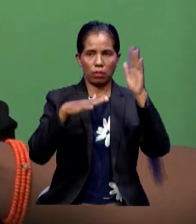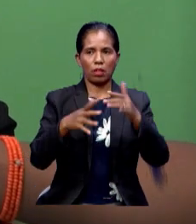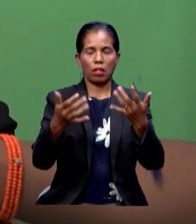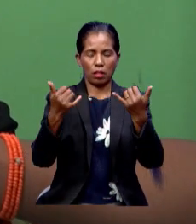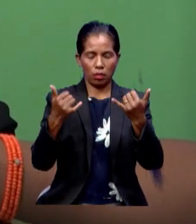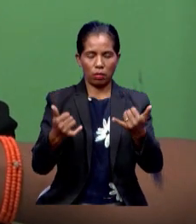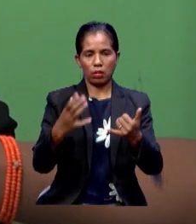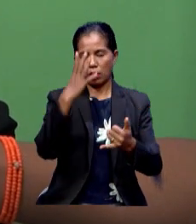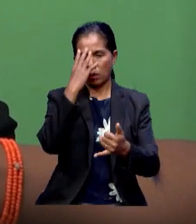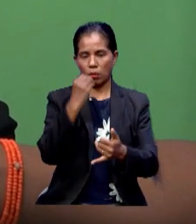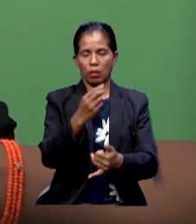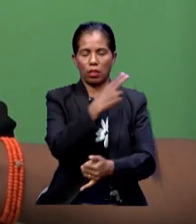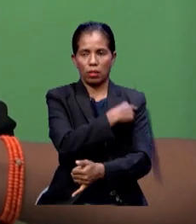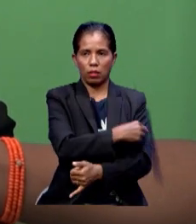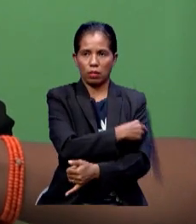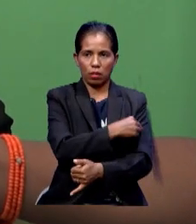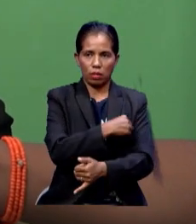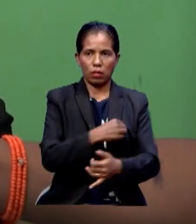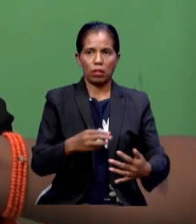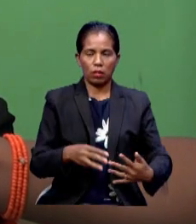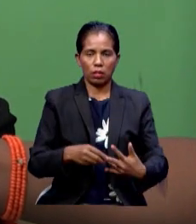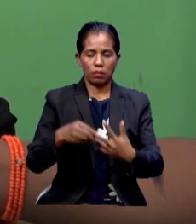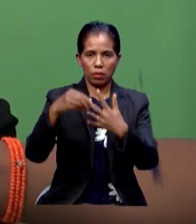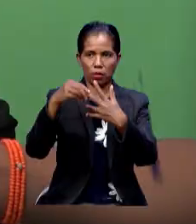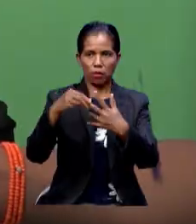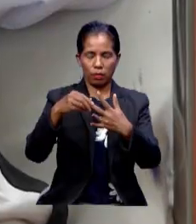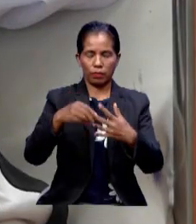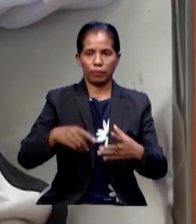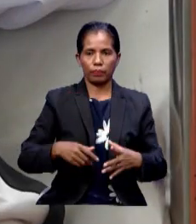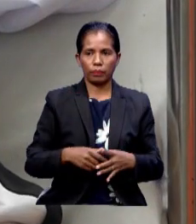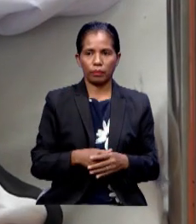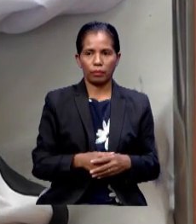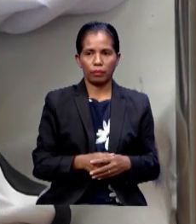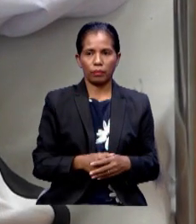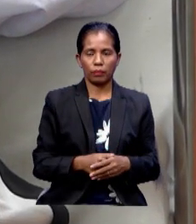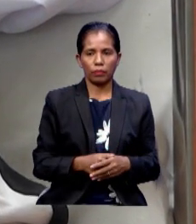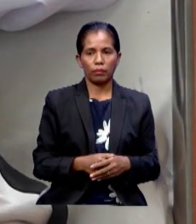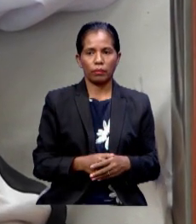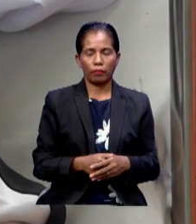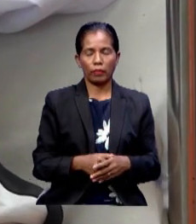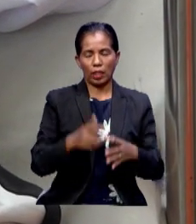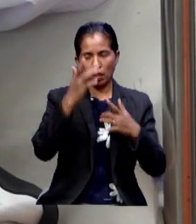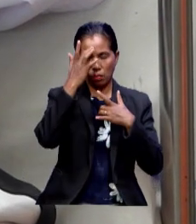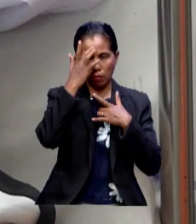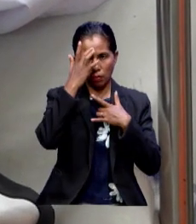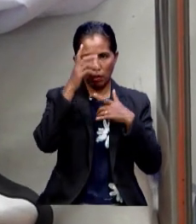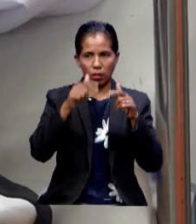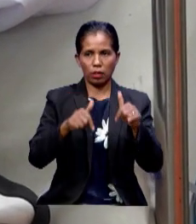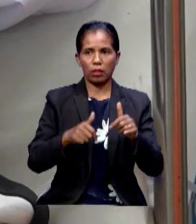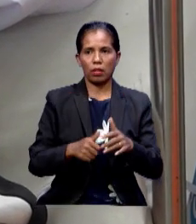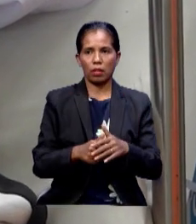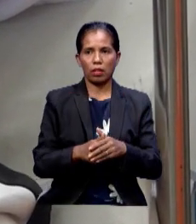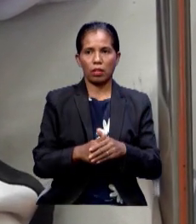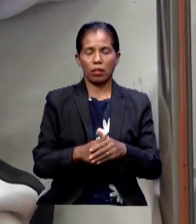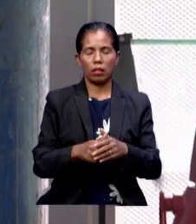halal tratamento spesifik ya be isolamento nebe moras nene Ida ni